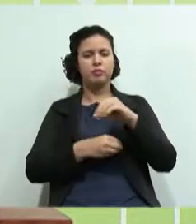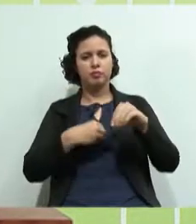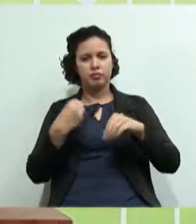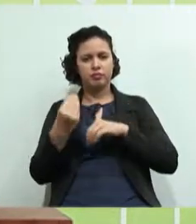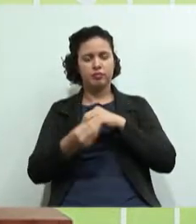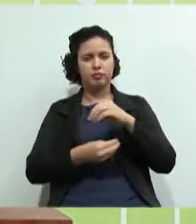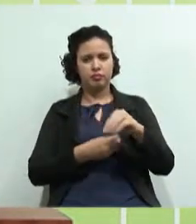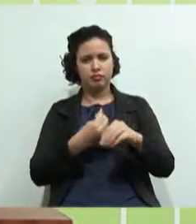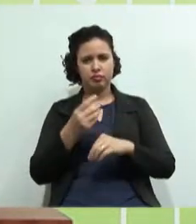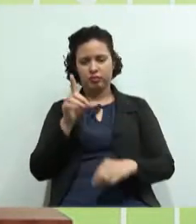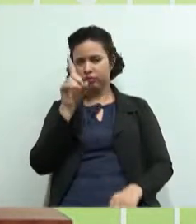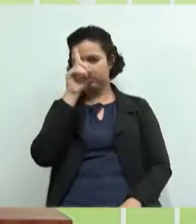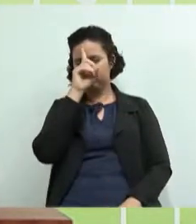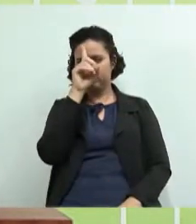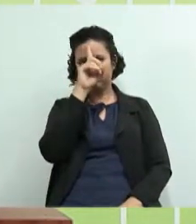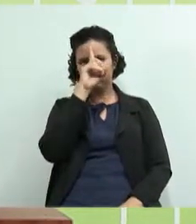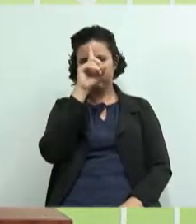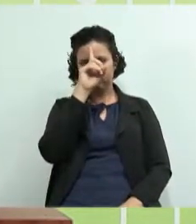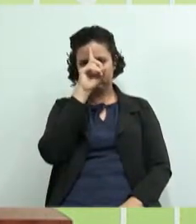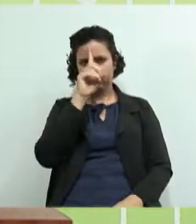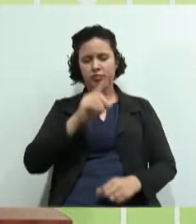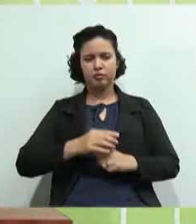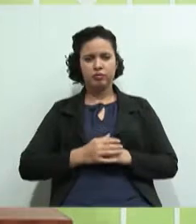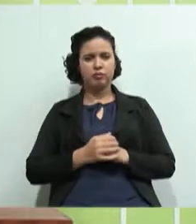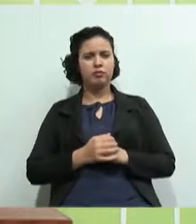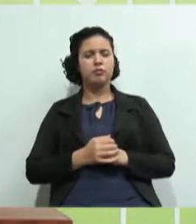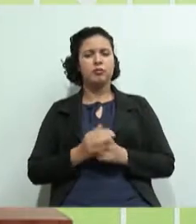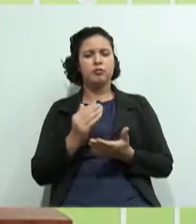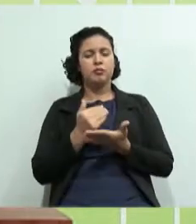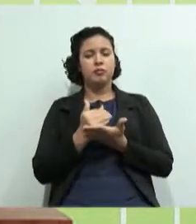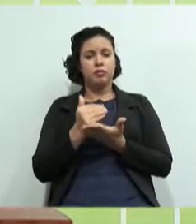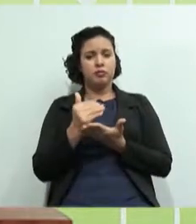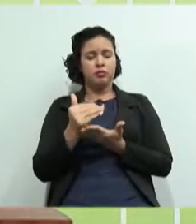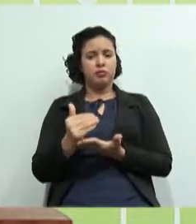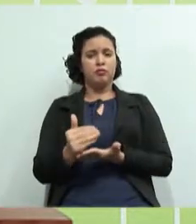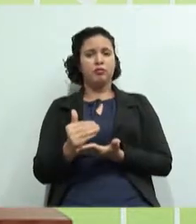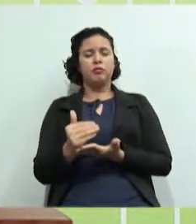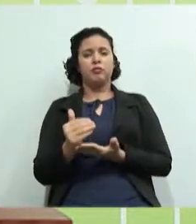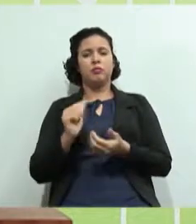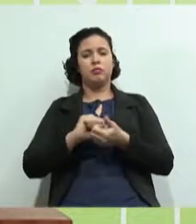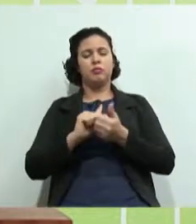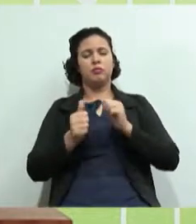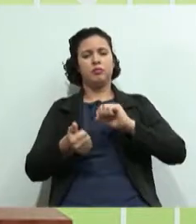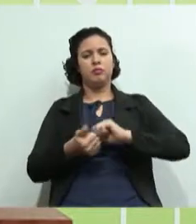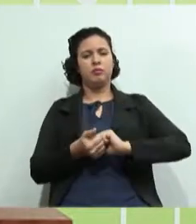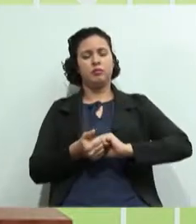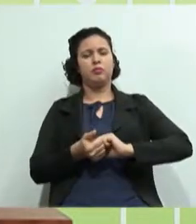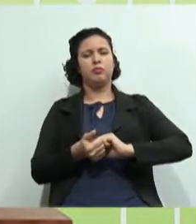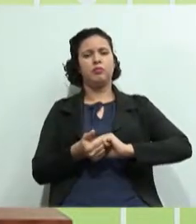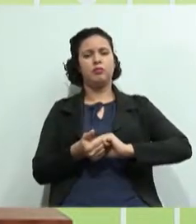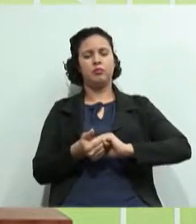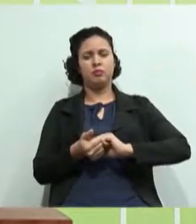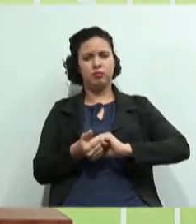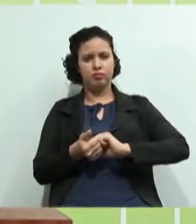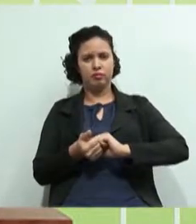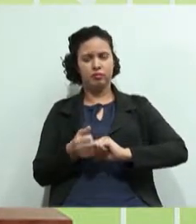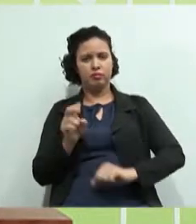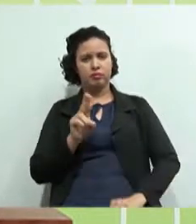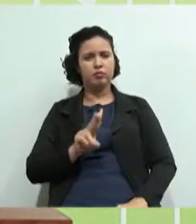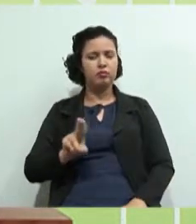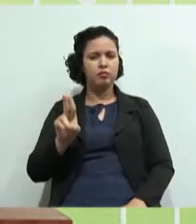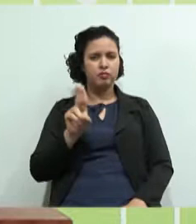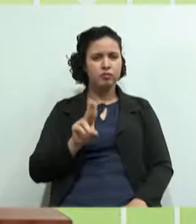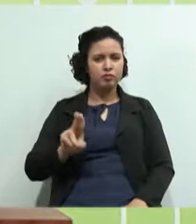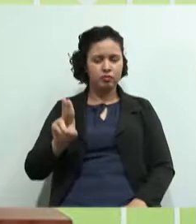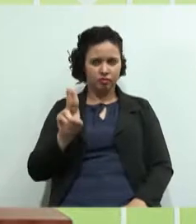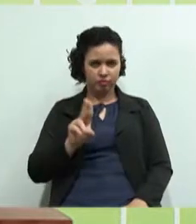nosso cotidiano, no dia a dia, é verdade, que passamos, que muitas vezes nós precisamos nos adaptar, muitas vezes conseguimos utilizar dos